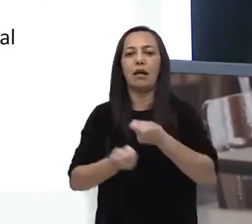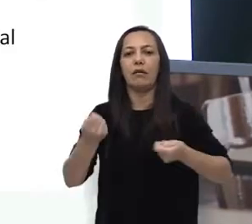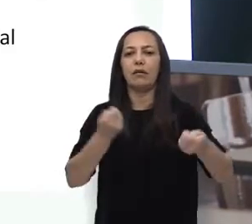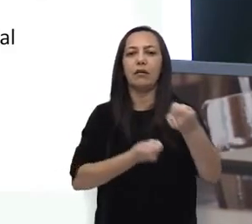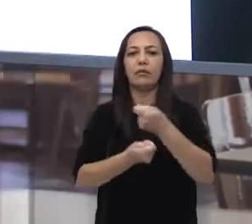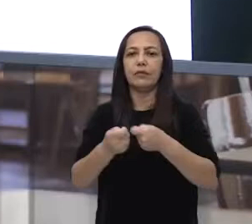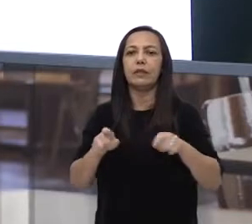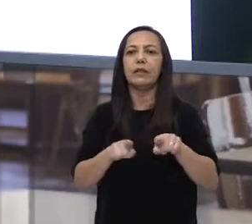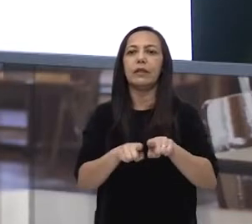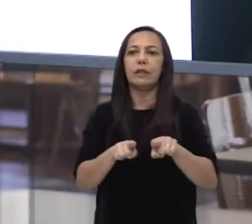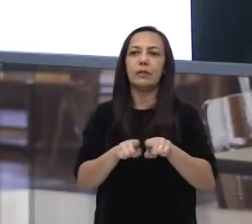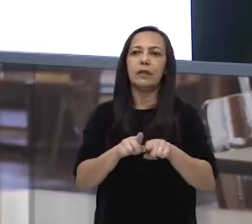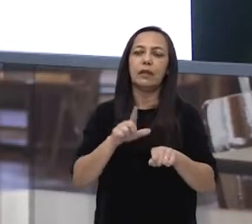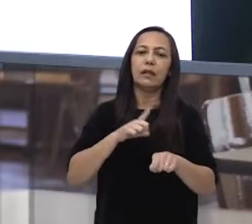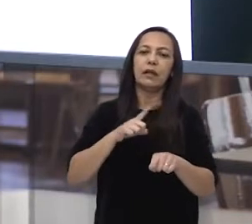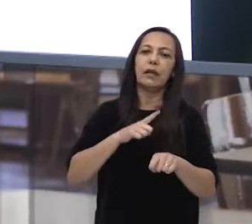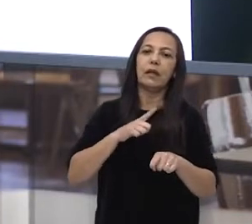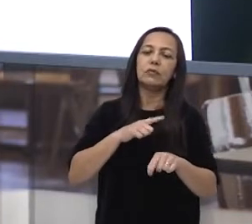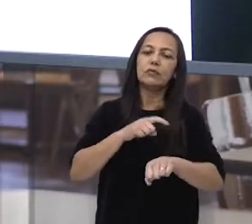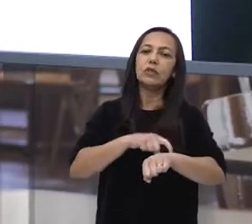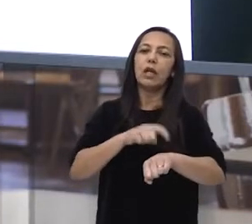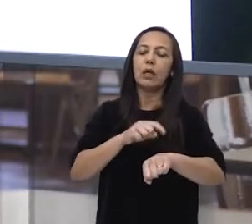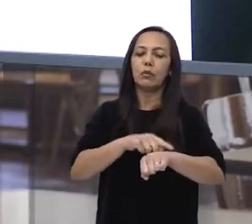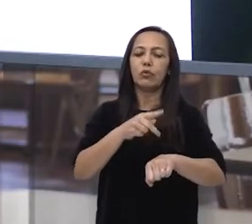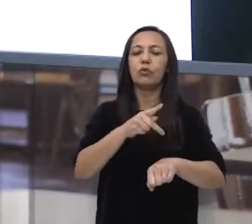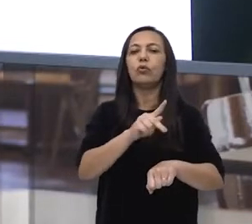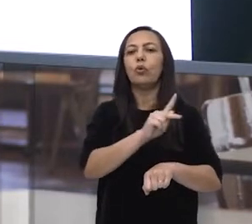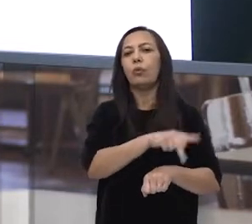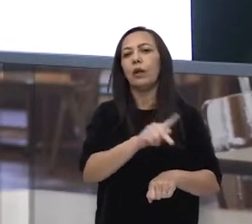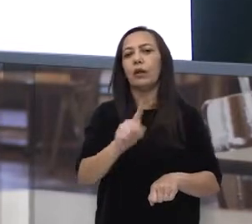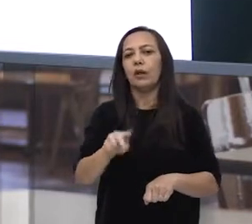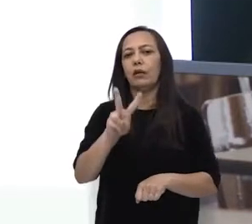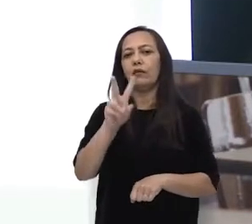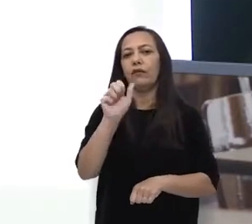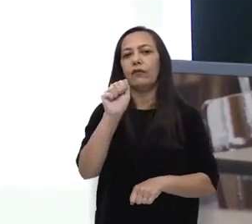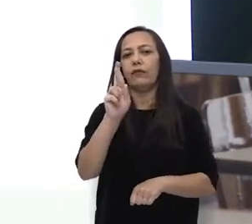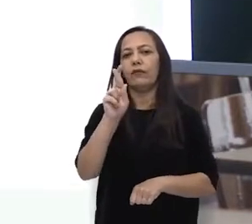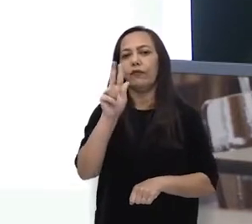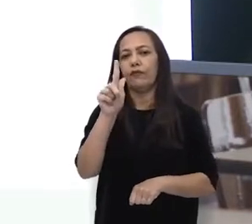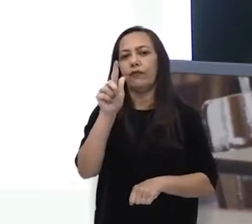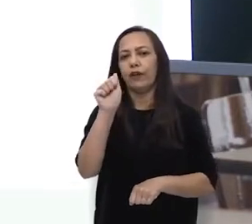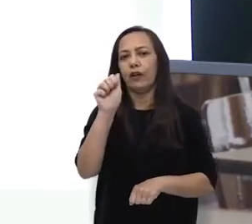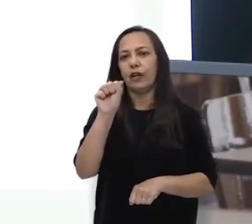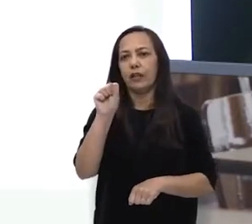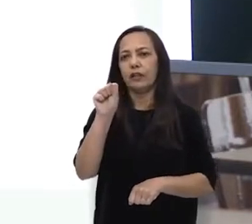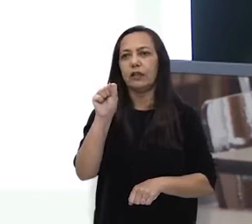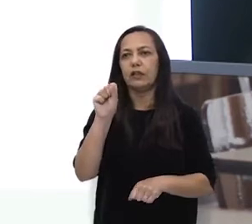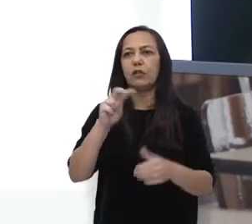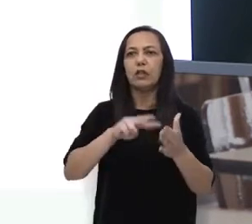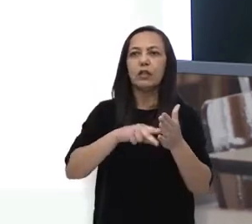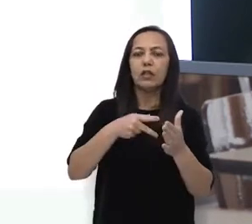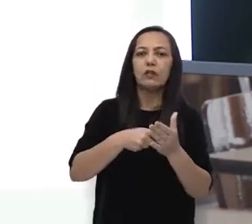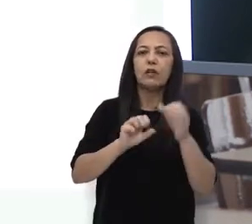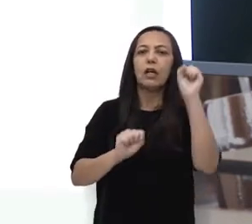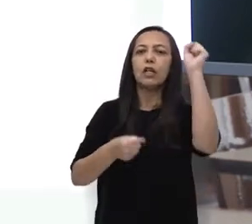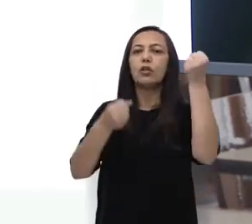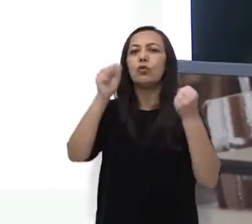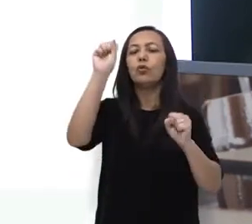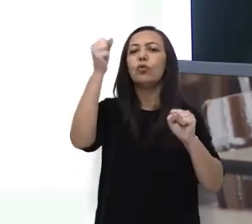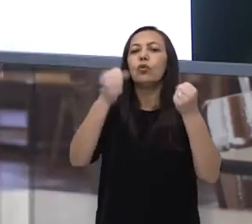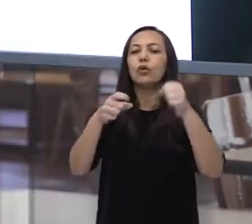Era Vargas, que é importantíssima para a indústria brasileira. Então, a indústria da Era Vargas, que vai de 30